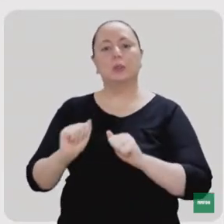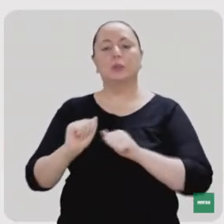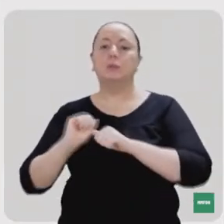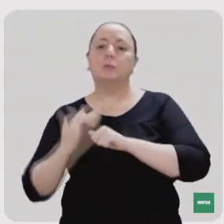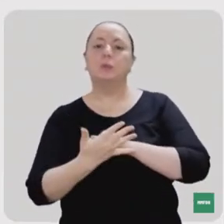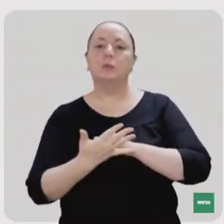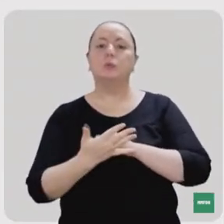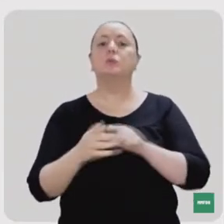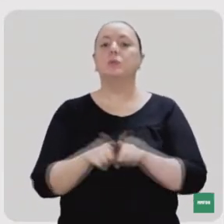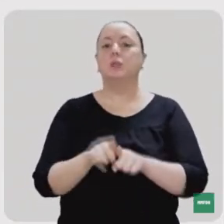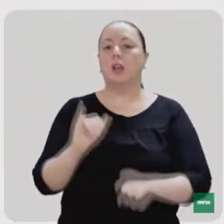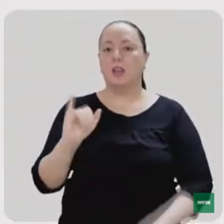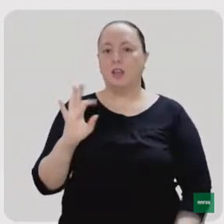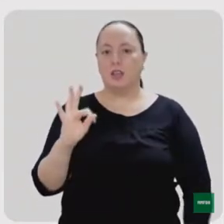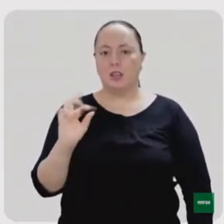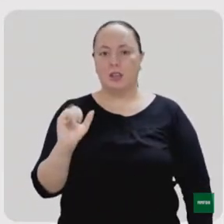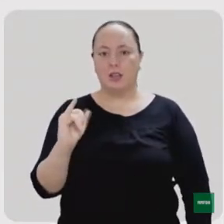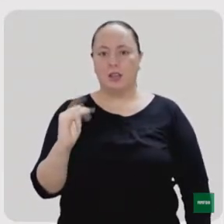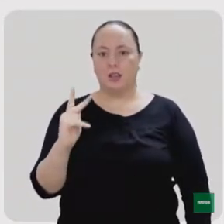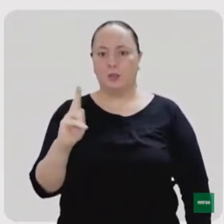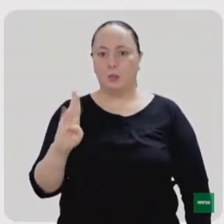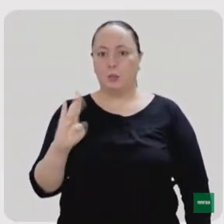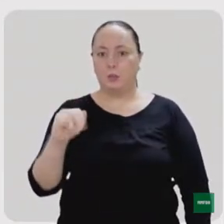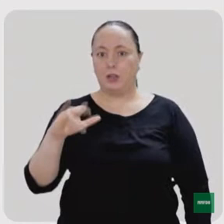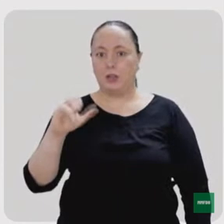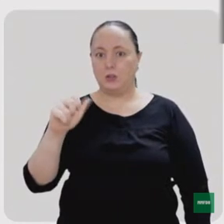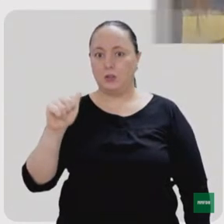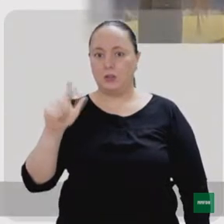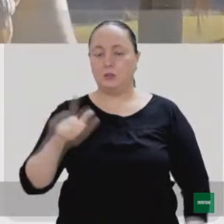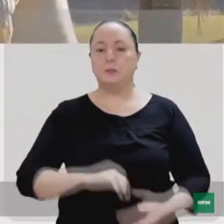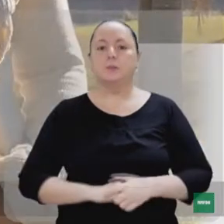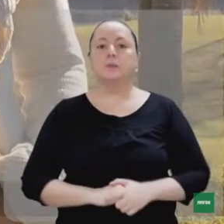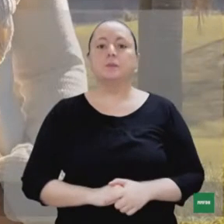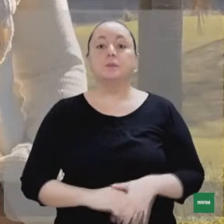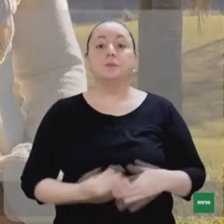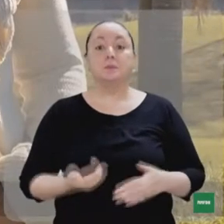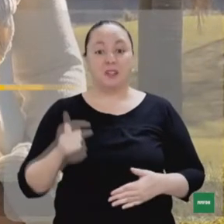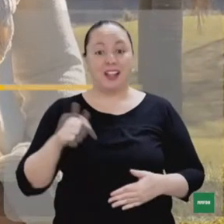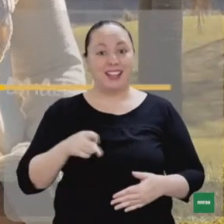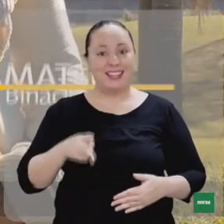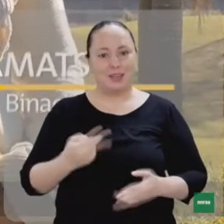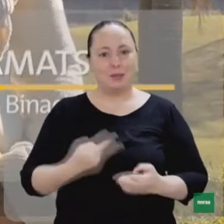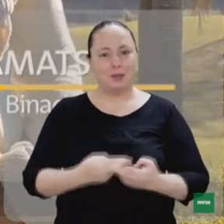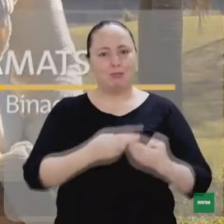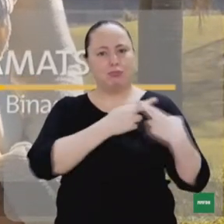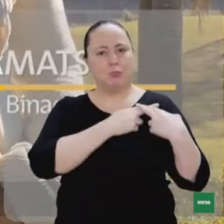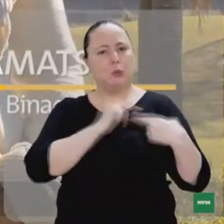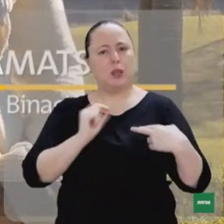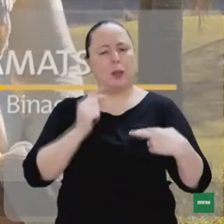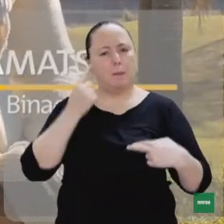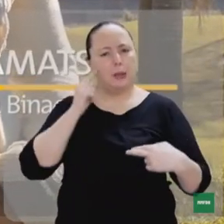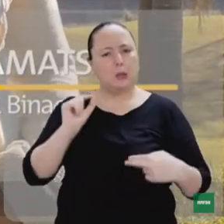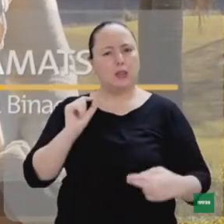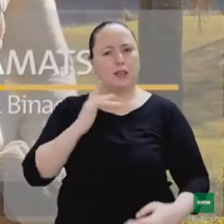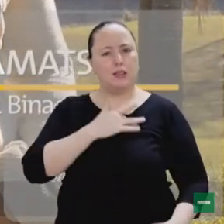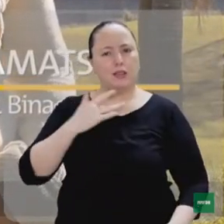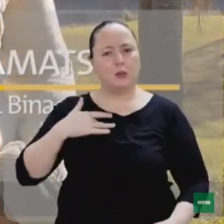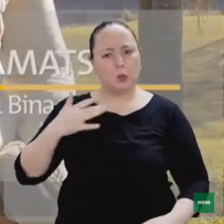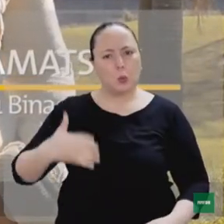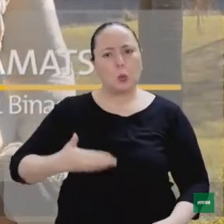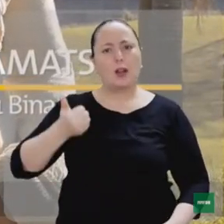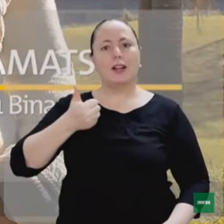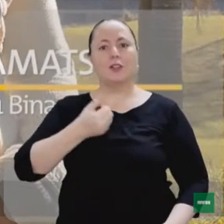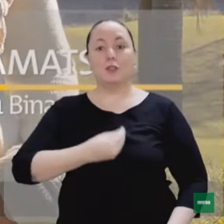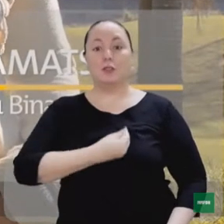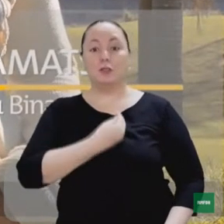à Covid-19. Itaipu Binacional. Na Itaipu, sempre zelamos pela saúde e qualidade de